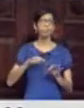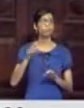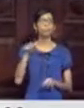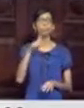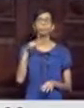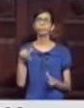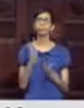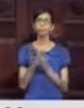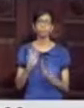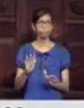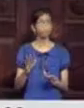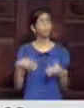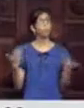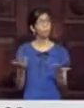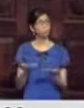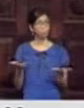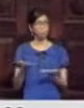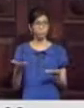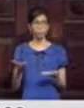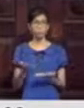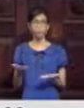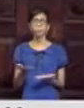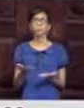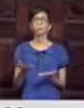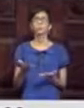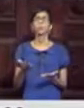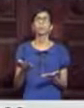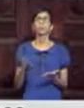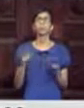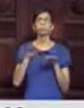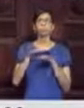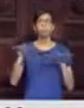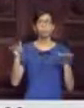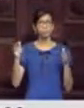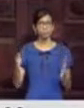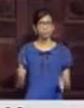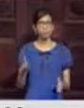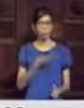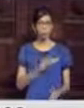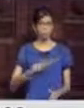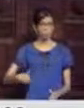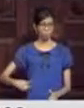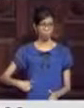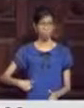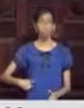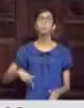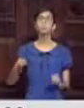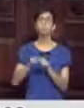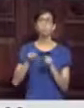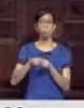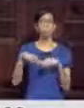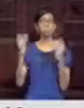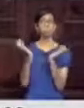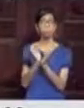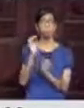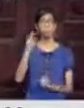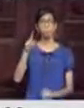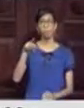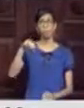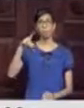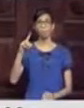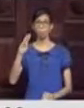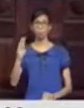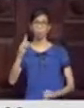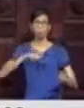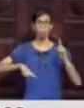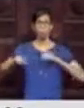transparência. E hoje, a bancada governista, a cúpula do PMDB que controla essa